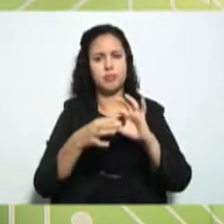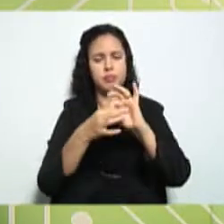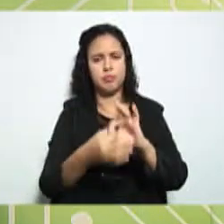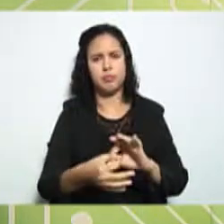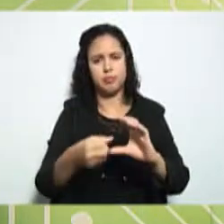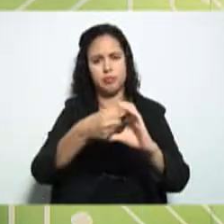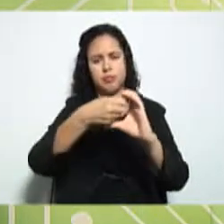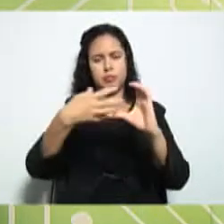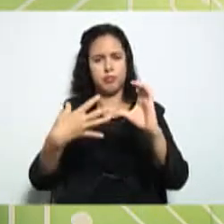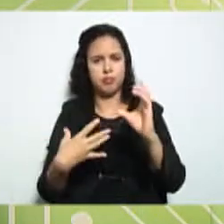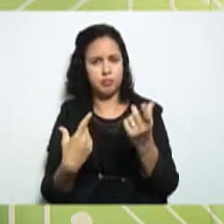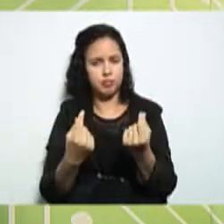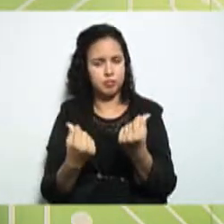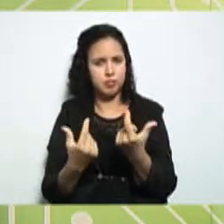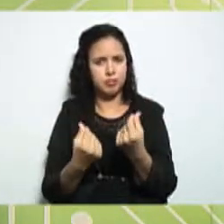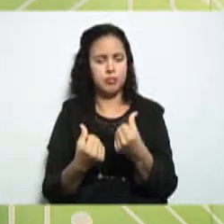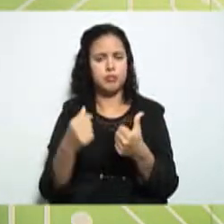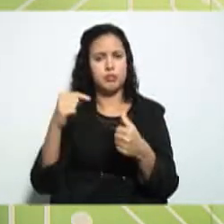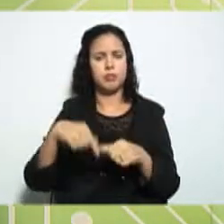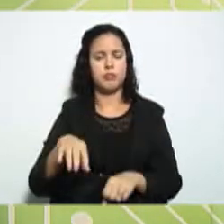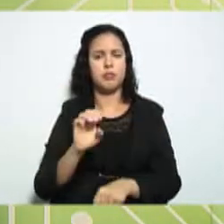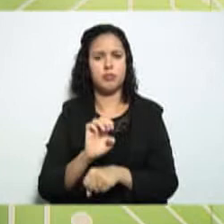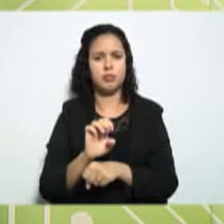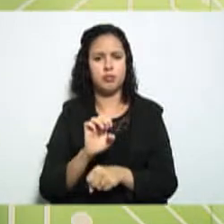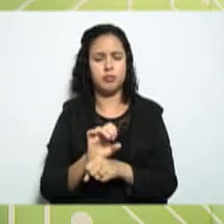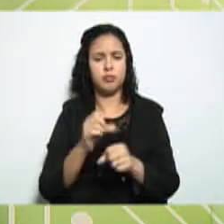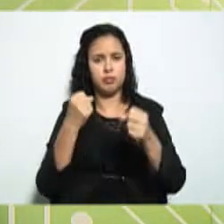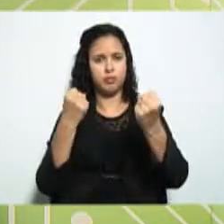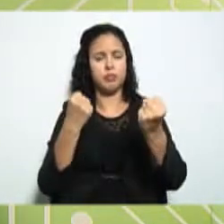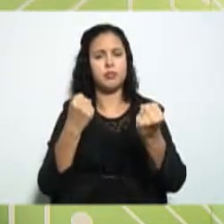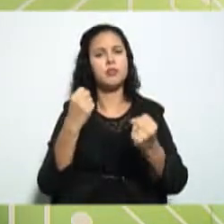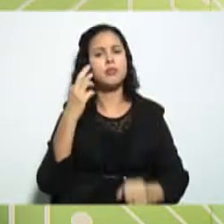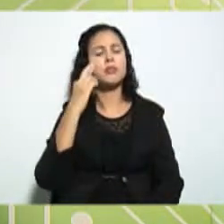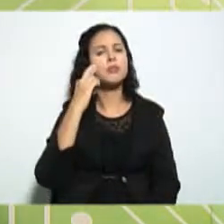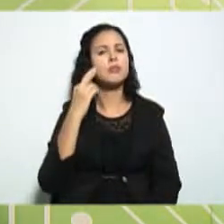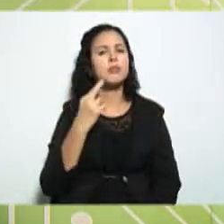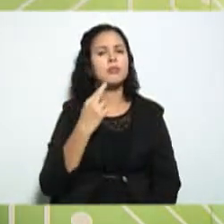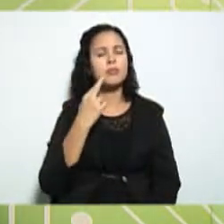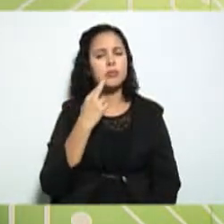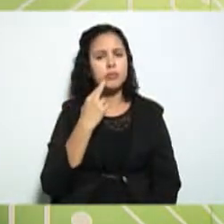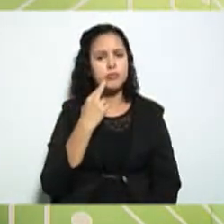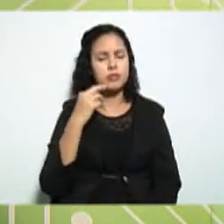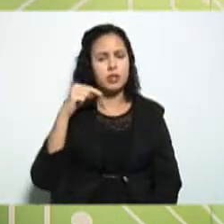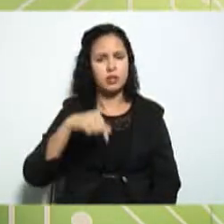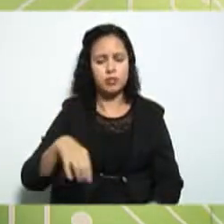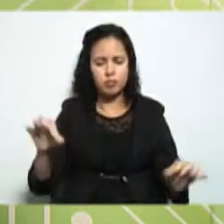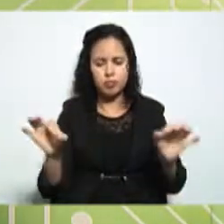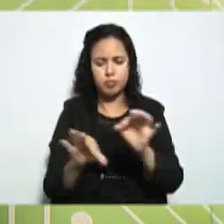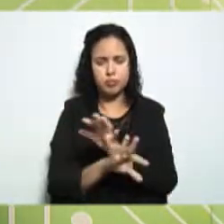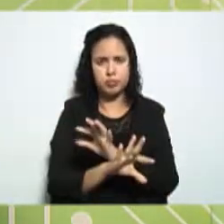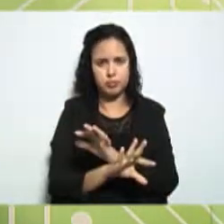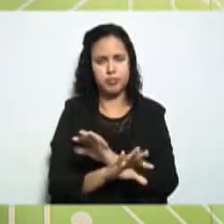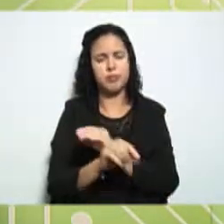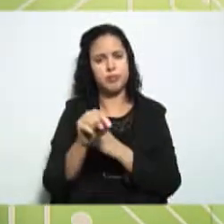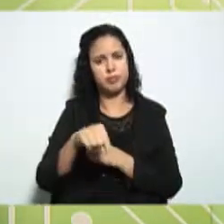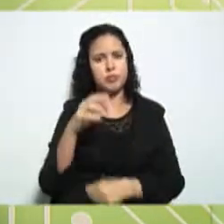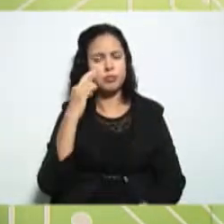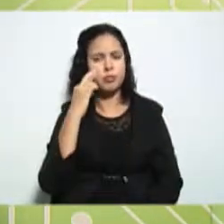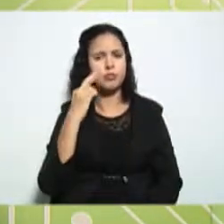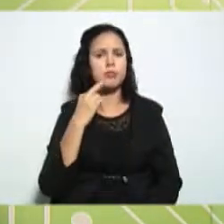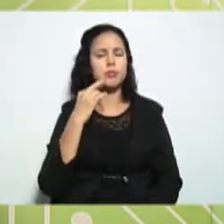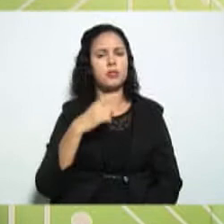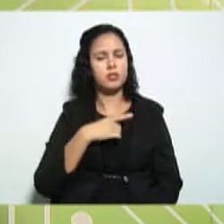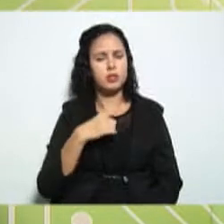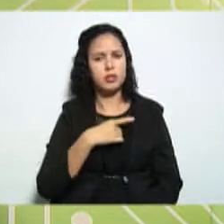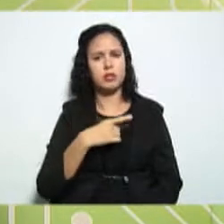do nosso estado. Ele fortalece o nosso estado. E ele já é um ramo que já está consolidado. Existem já muitas cooperativas nessa